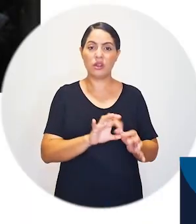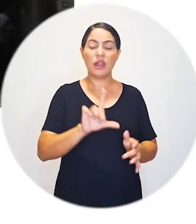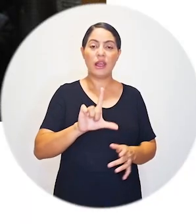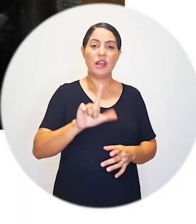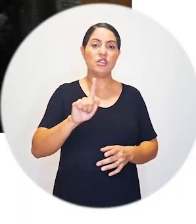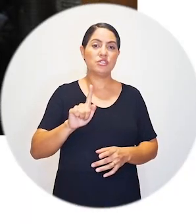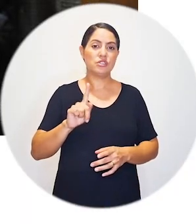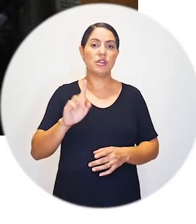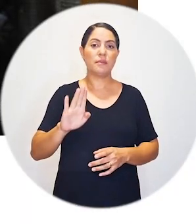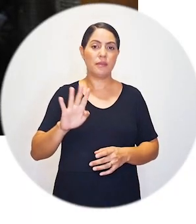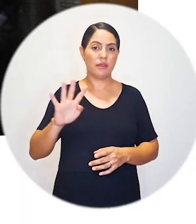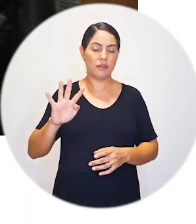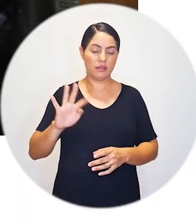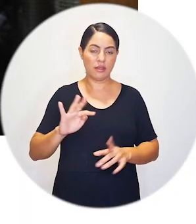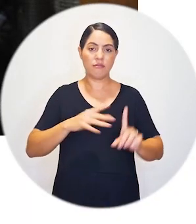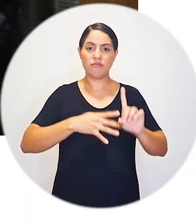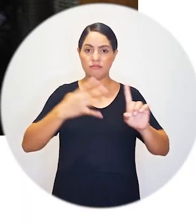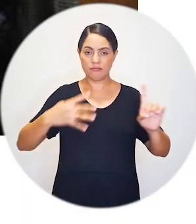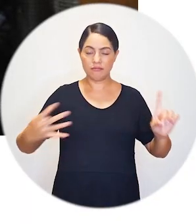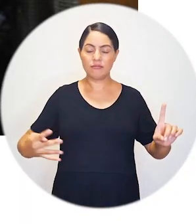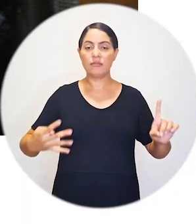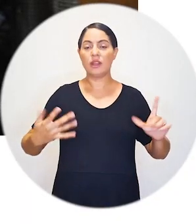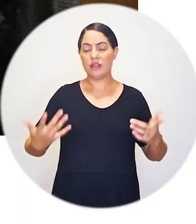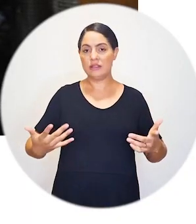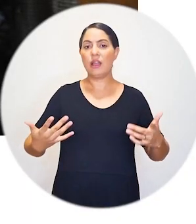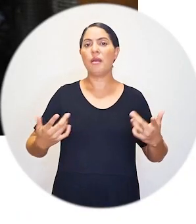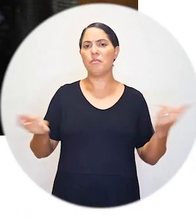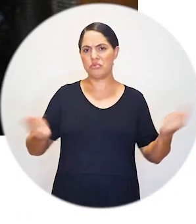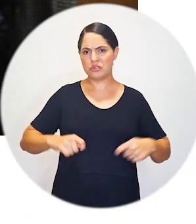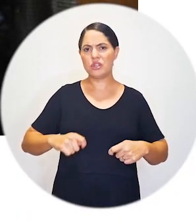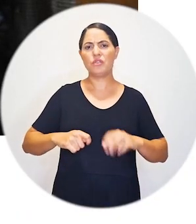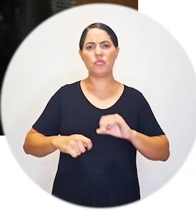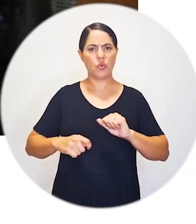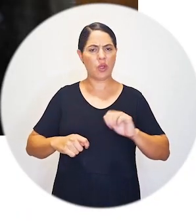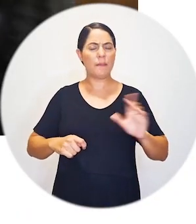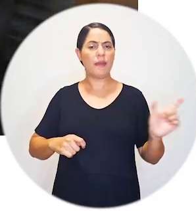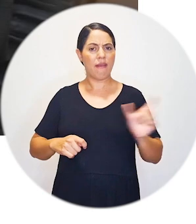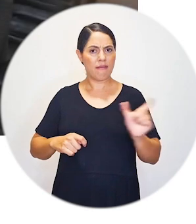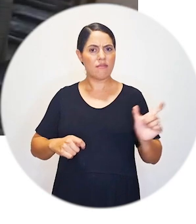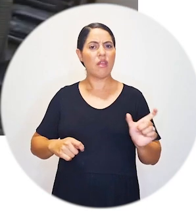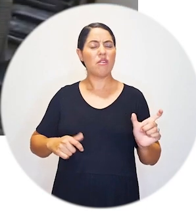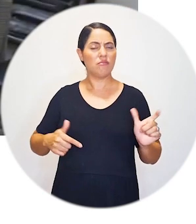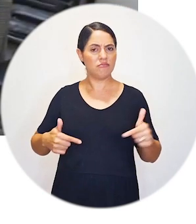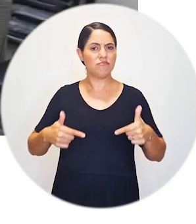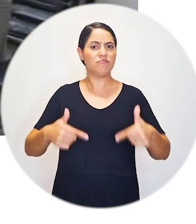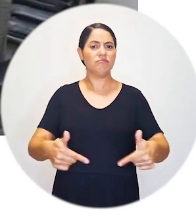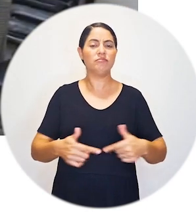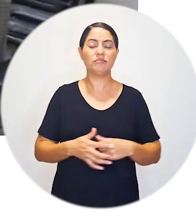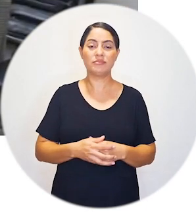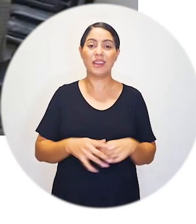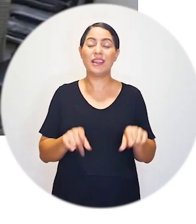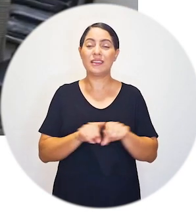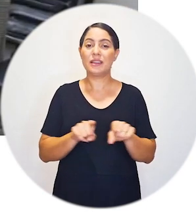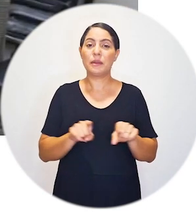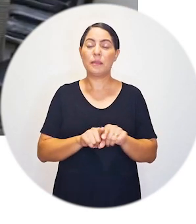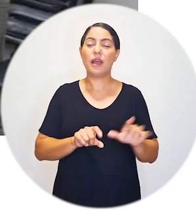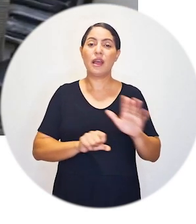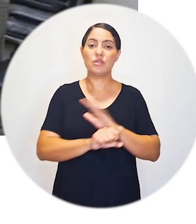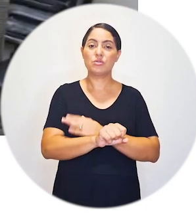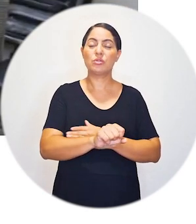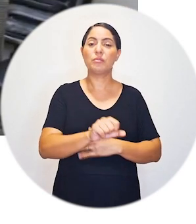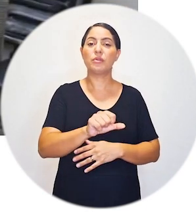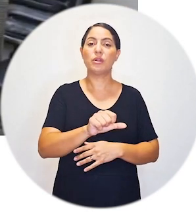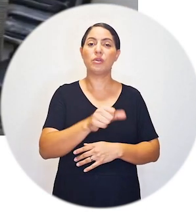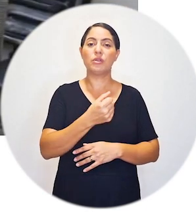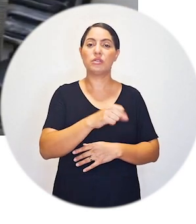Eu tenho orgulho da ordem que lutou pela Lei 11.612, que trata discriminação